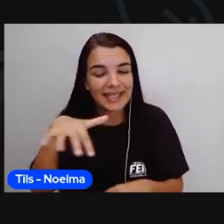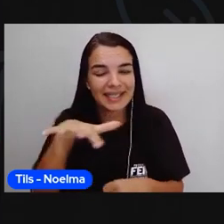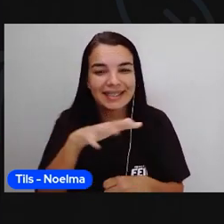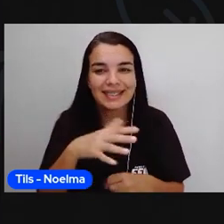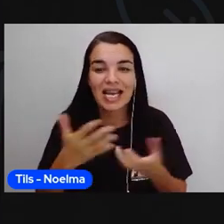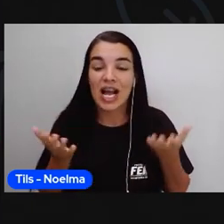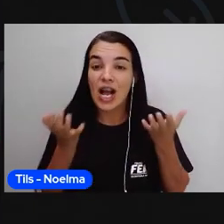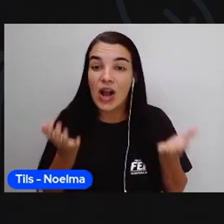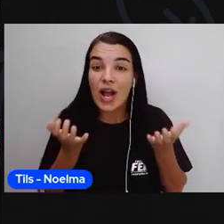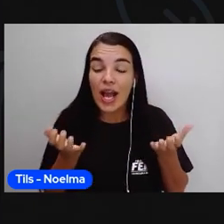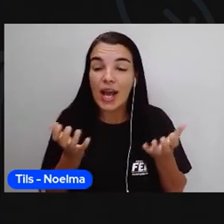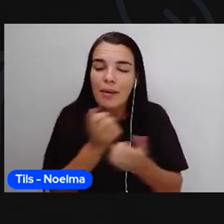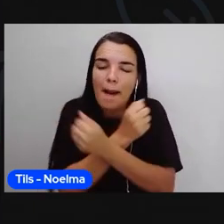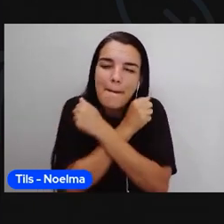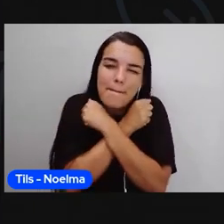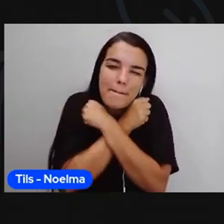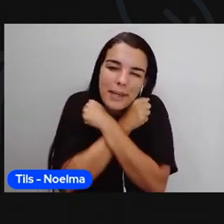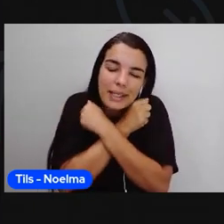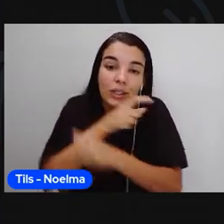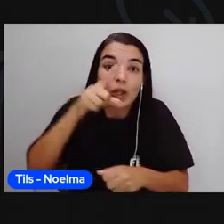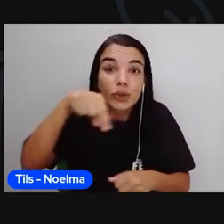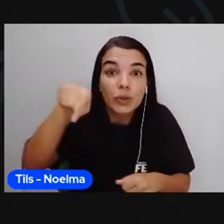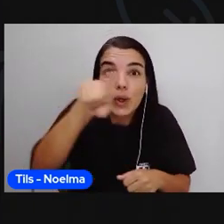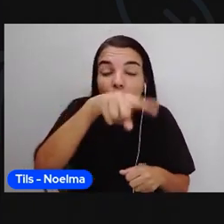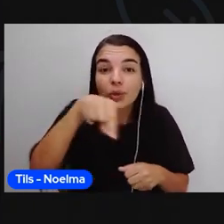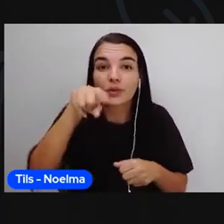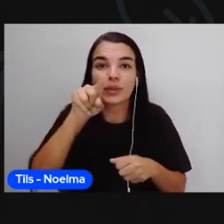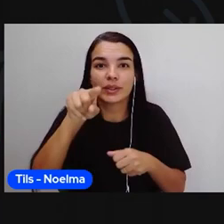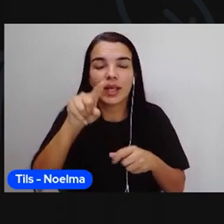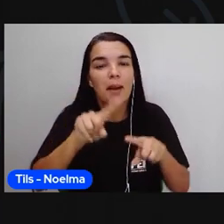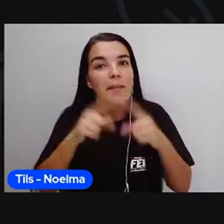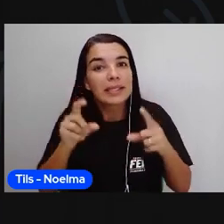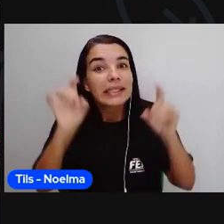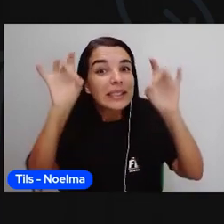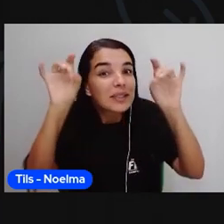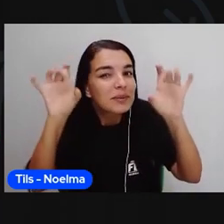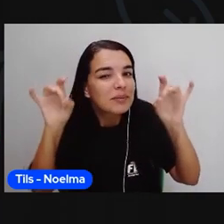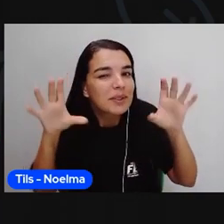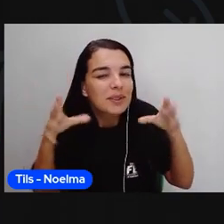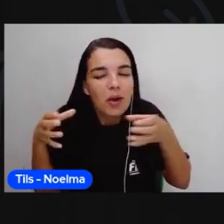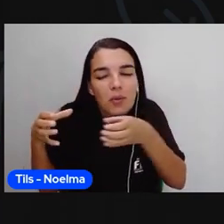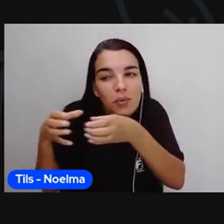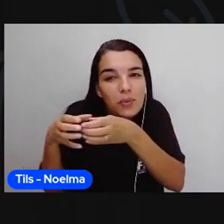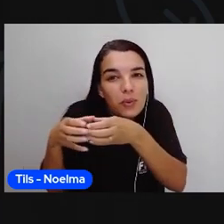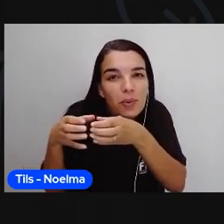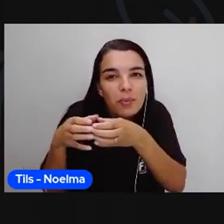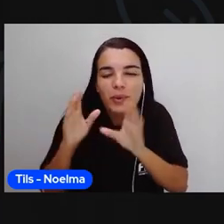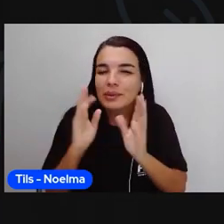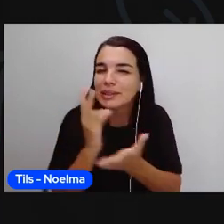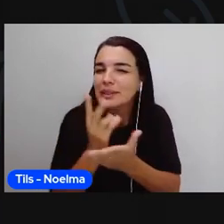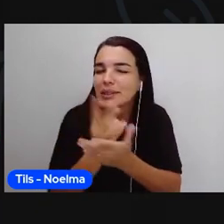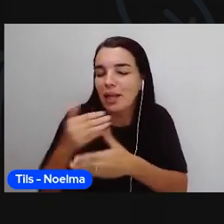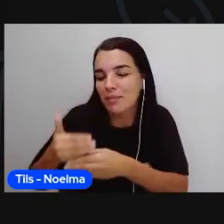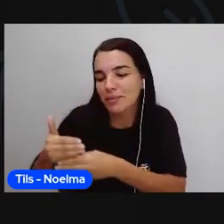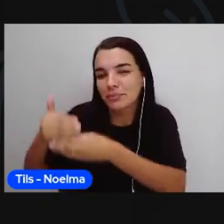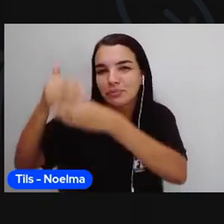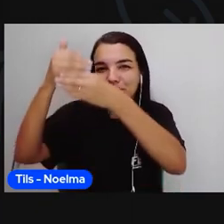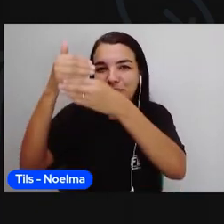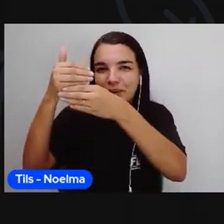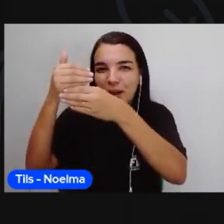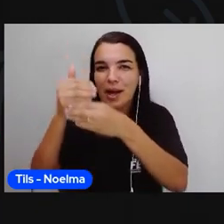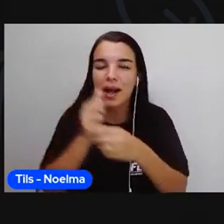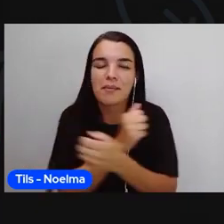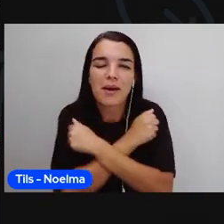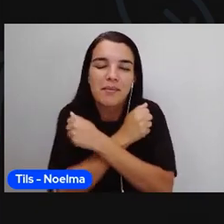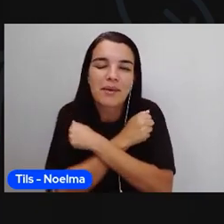Gostaria de deixar aqui o meu abraço a todos vocês, aí em especial a alguma galerinha aí que anda comentando no nosso chat, tá?